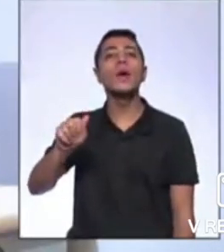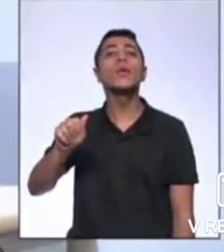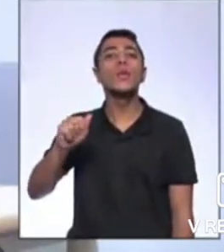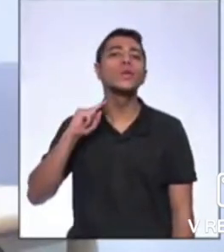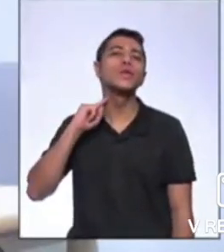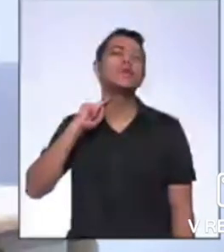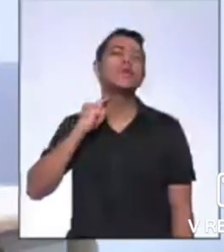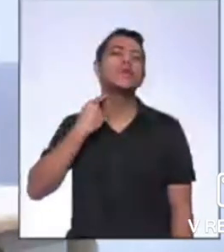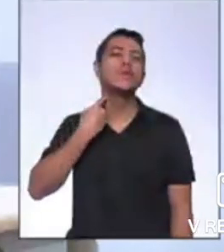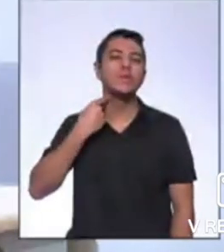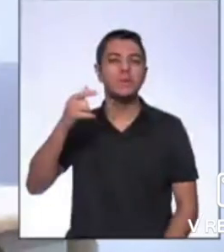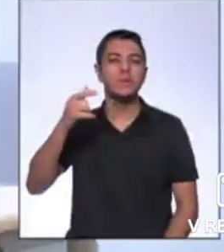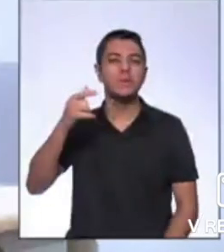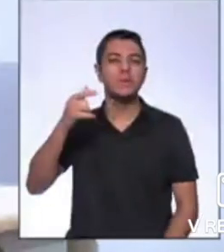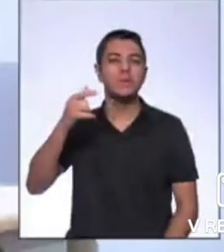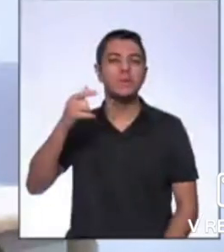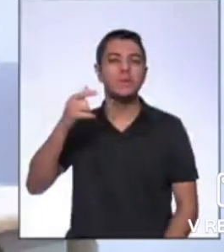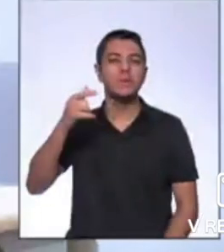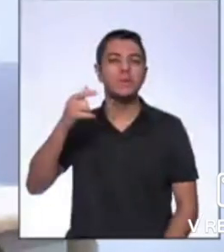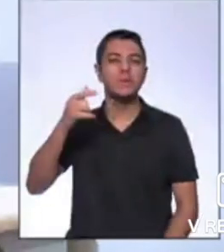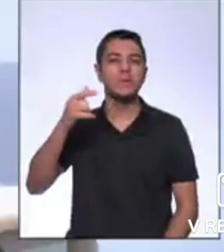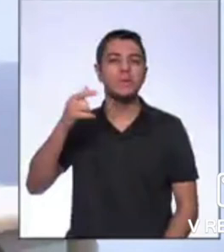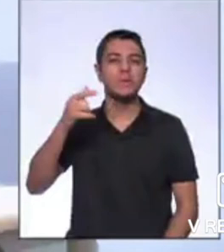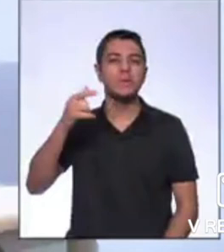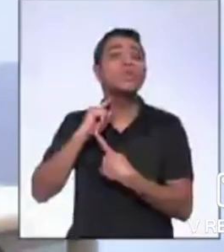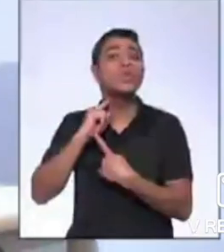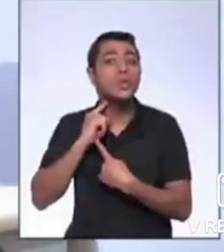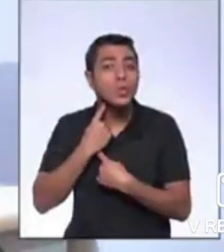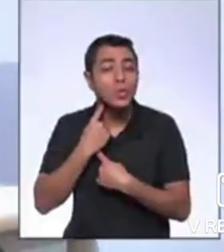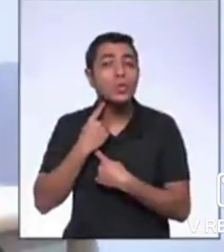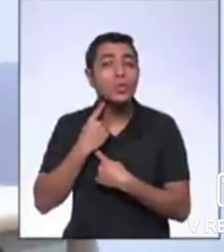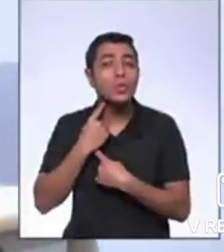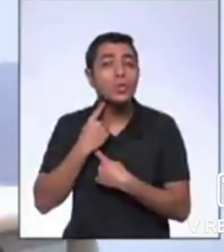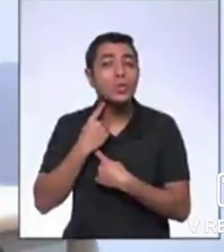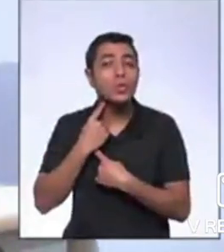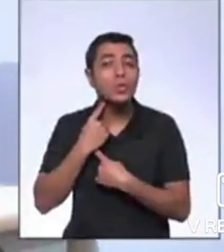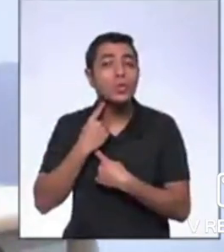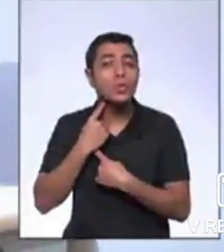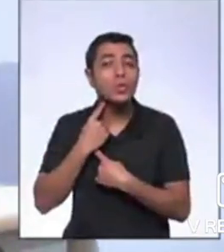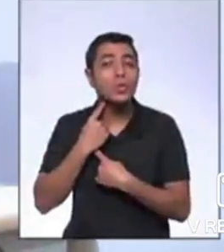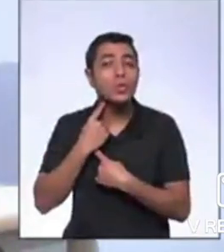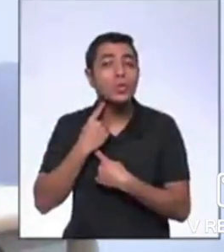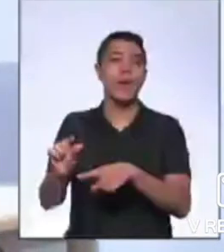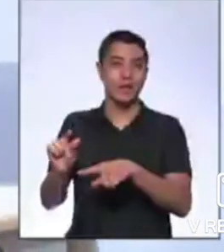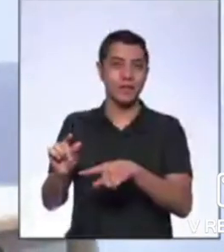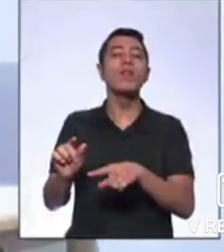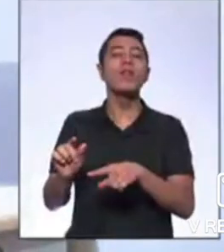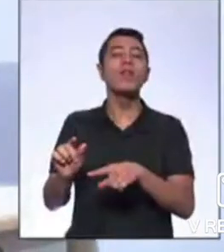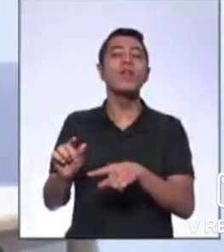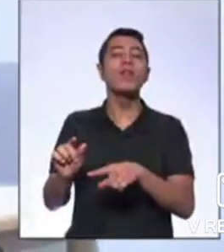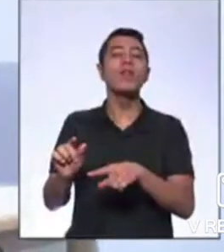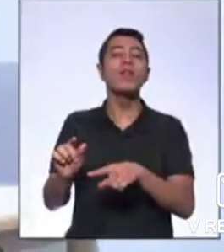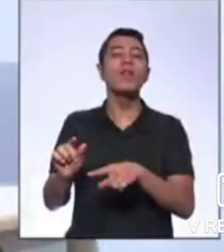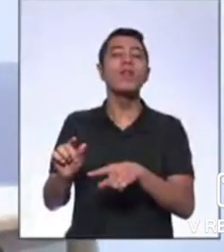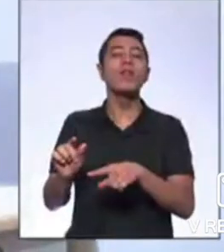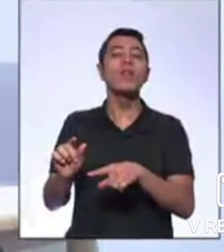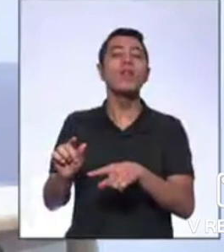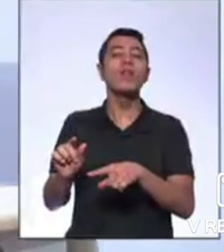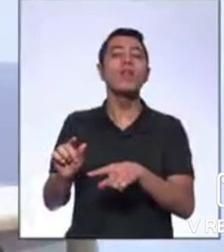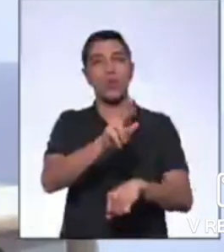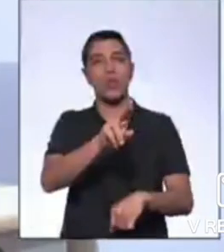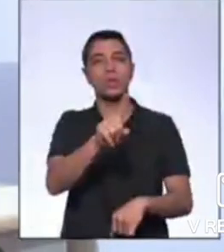agregada, ela é mais leve, ela acaba ficando sobre na dente e a gente consegue tirar, ficando somente o ferro guza. Isso que é o